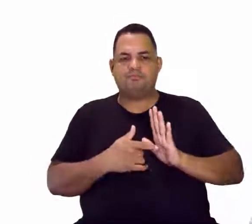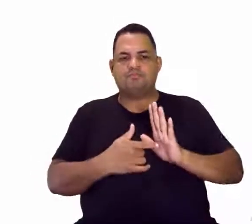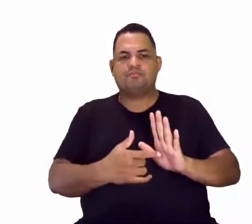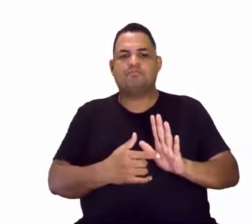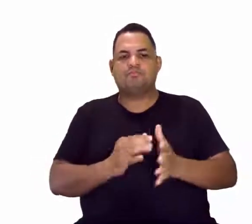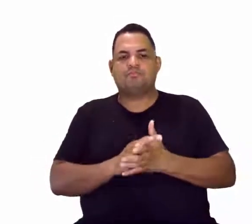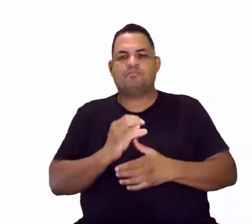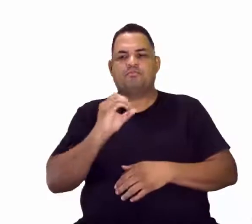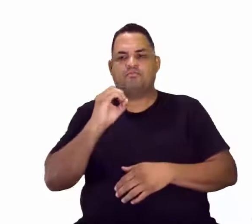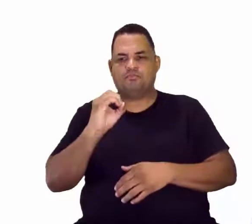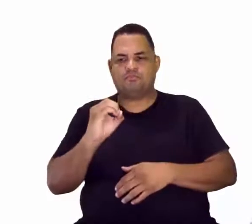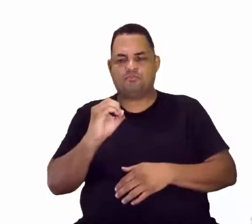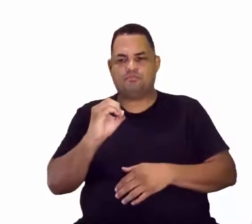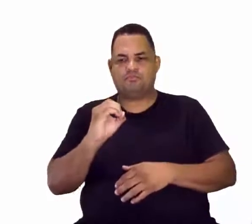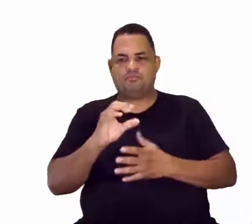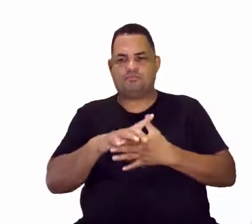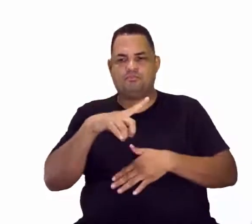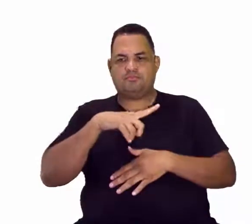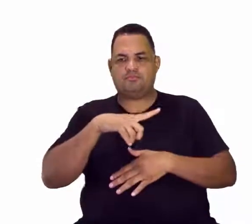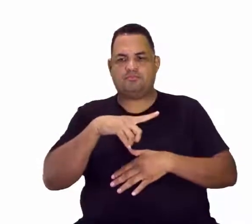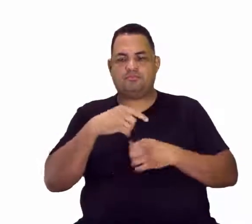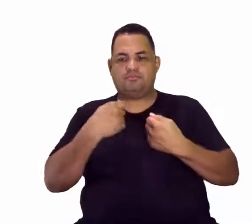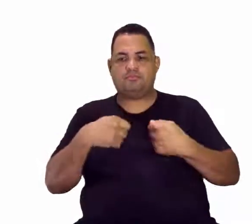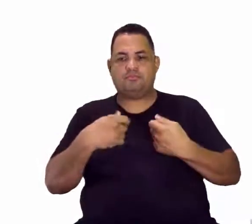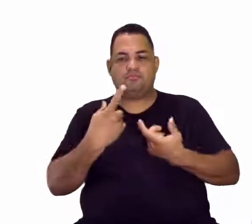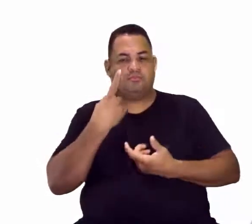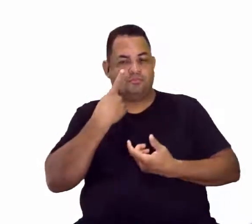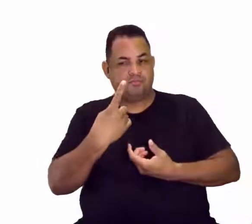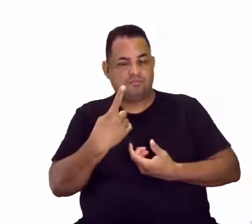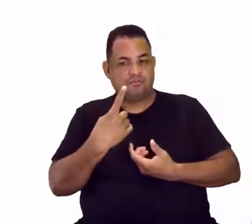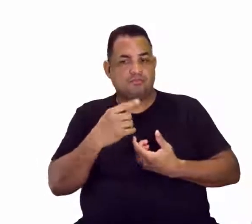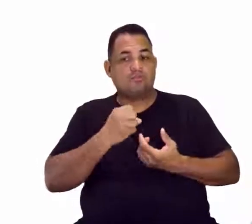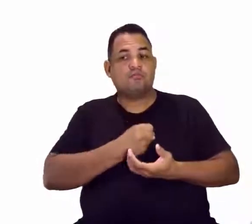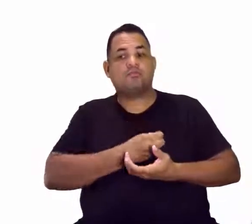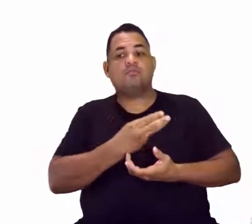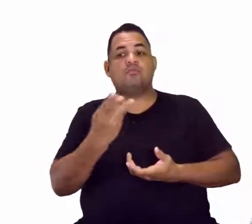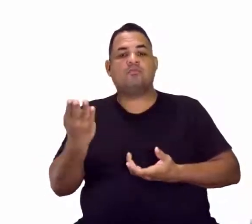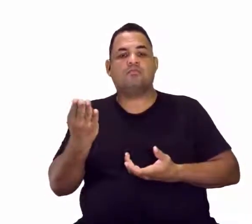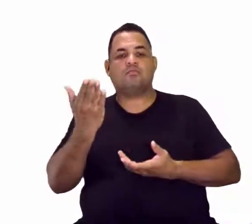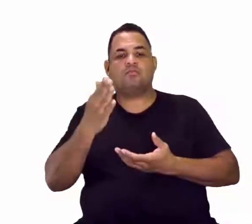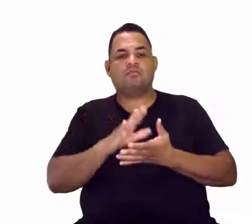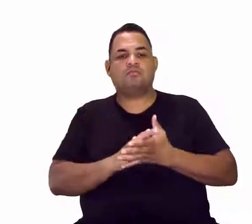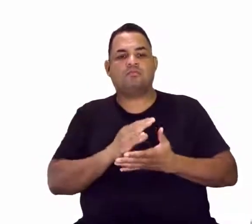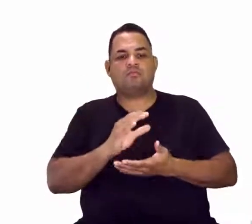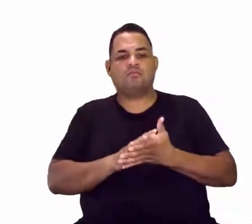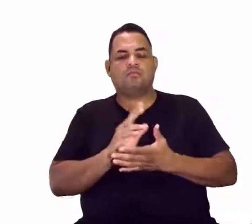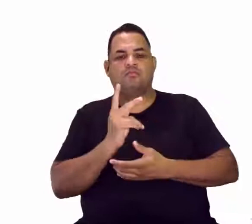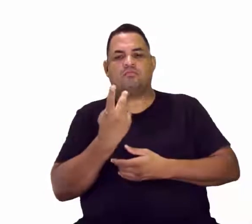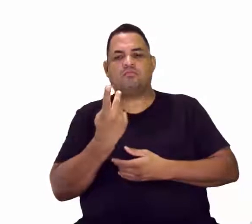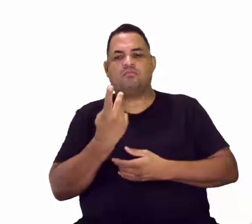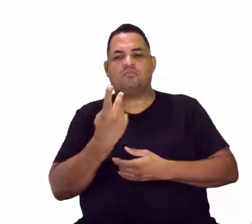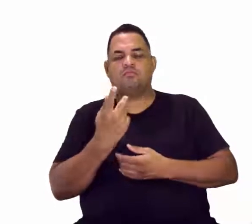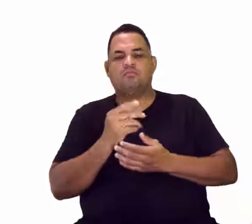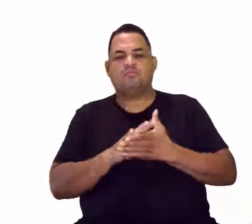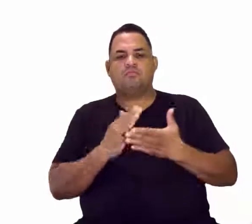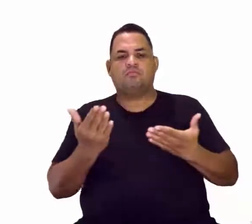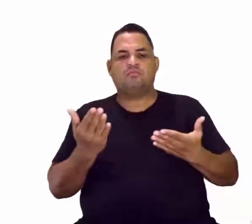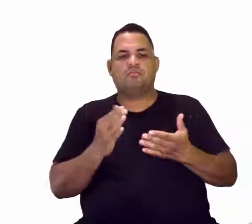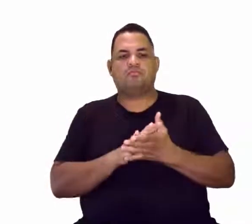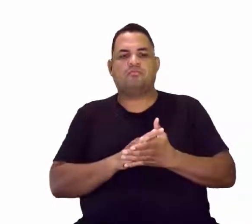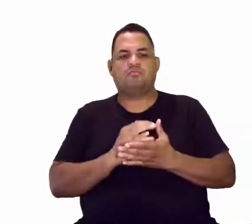apresentar oxigênio, a gente tem que verificar quantos desses hidrogênios vão